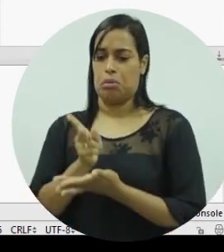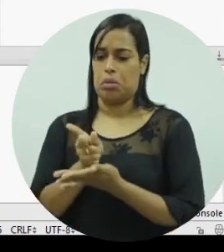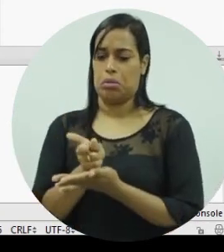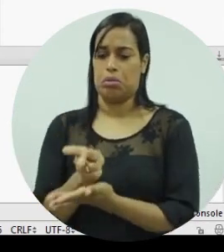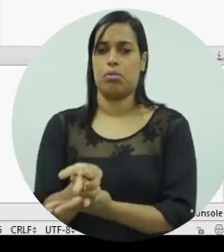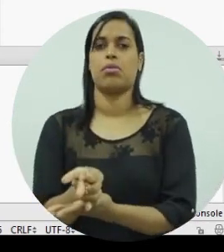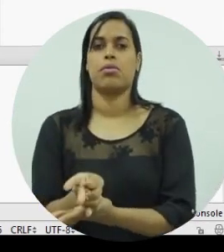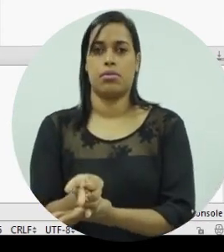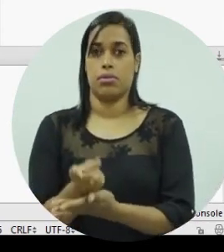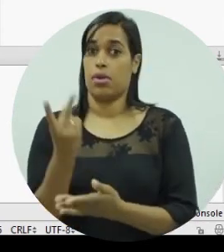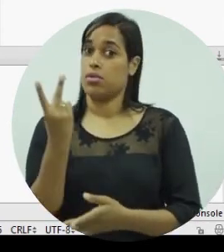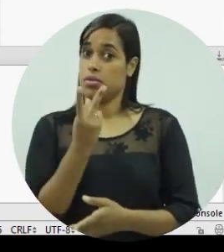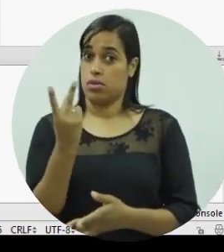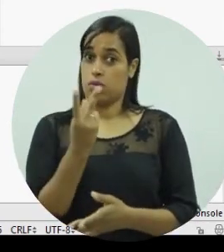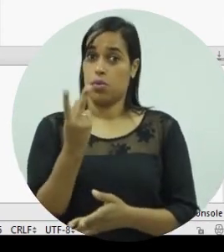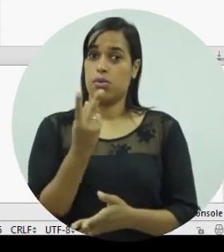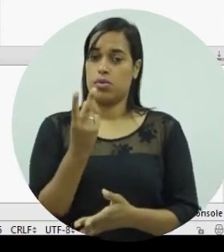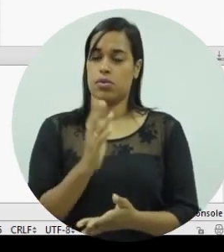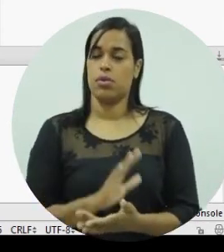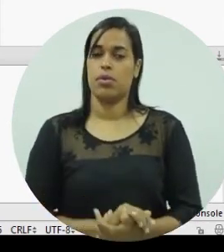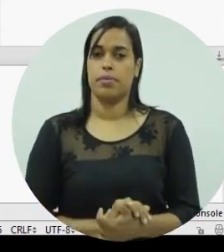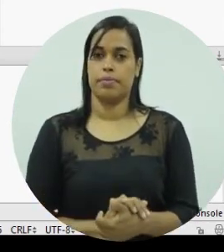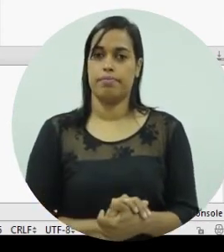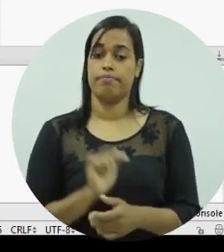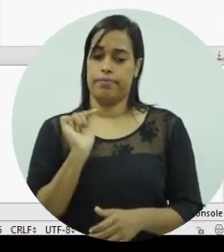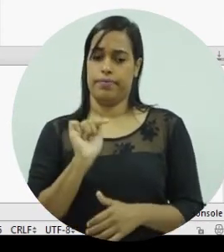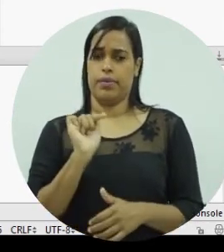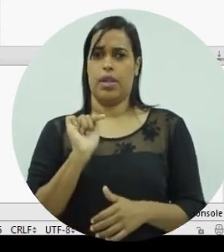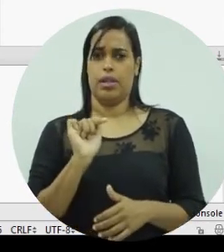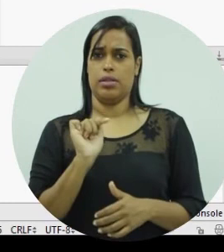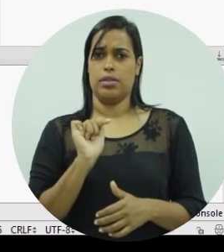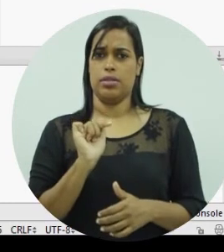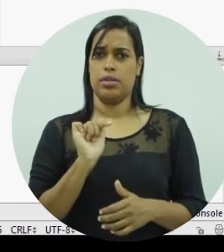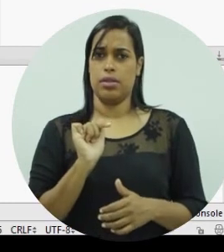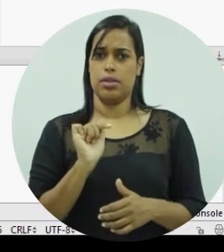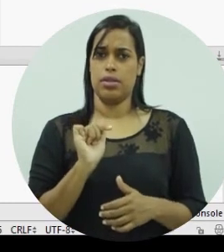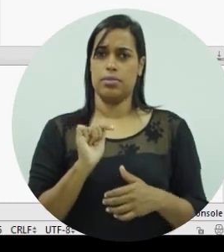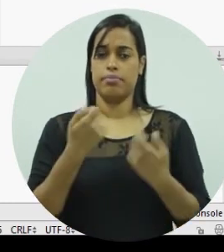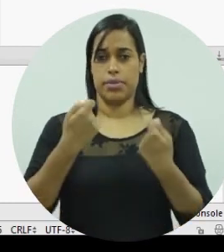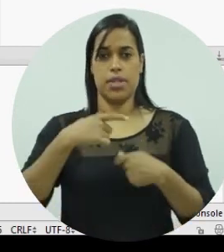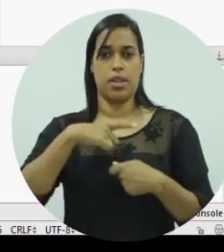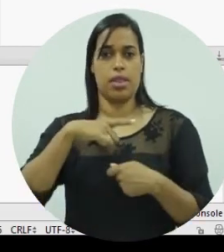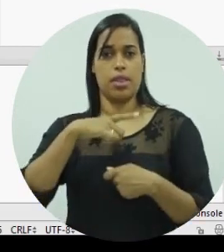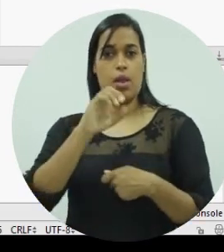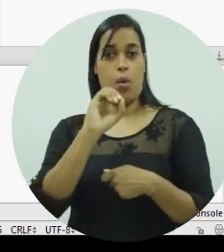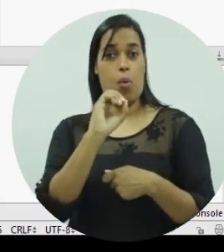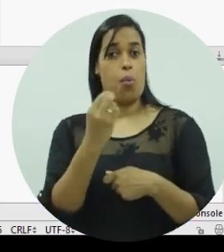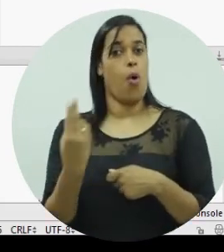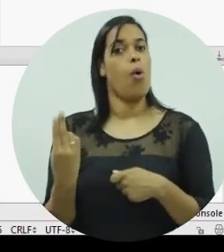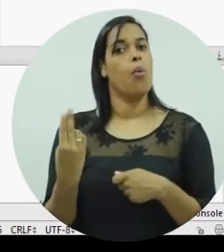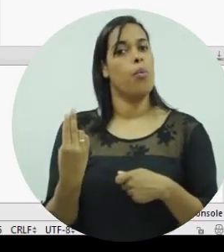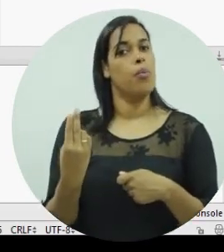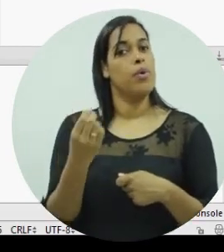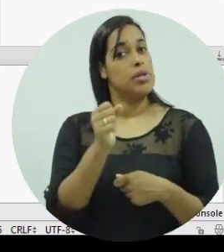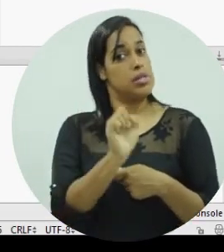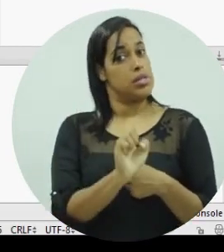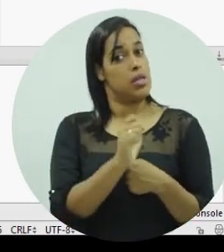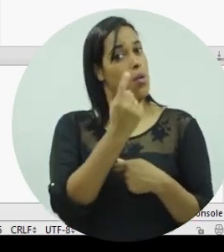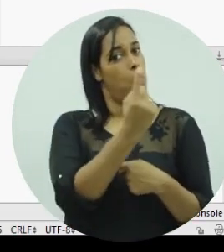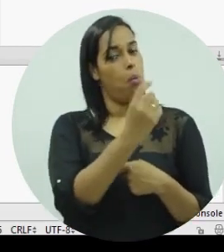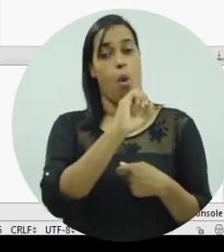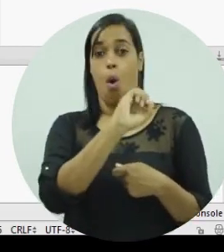economizar processamento, a de duas formas. E nesse caso daqui, vamos ter o ou.